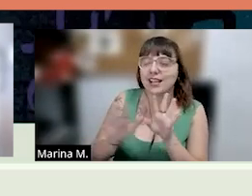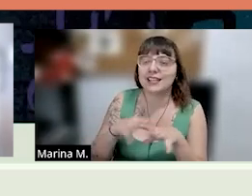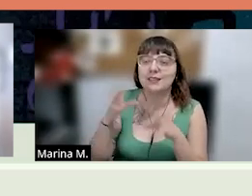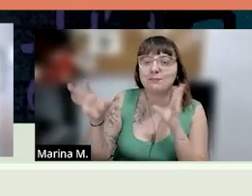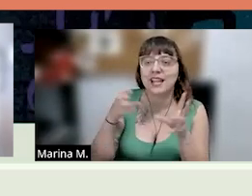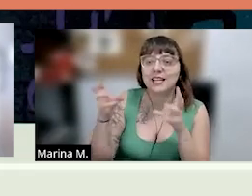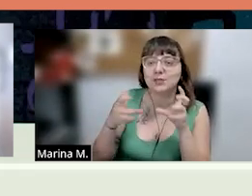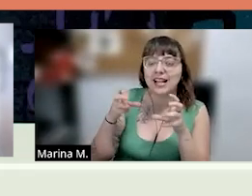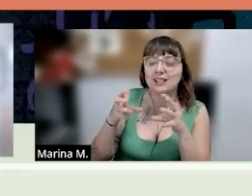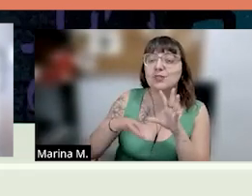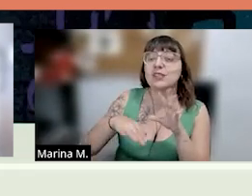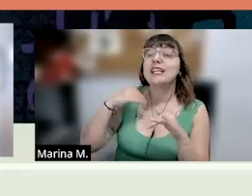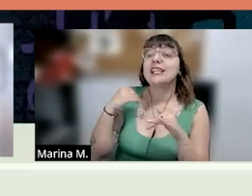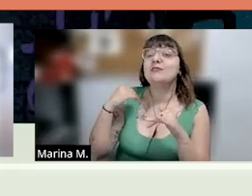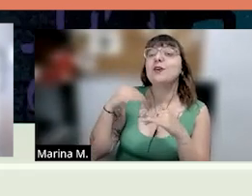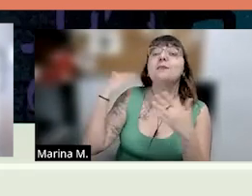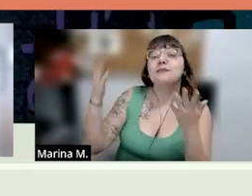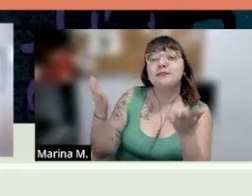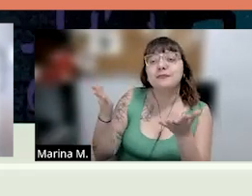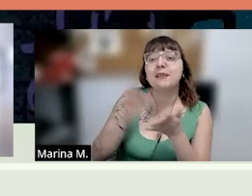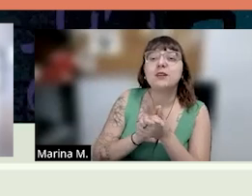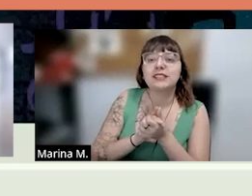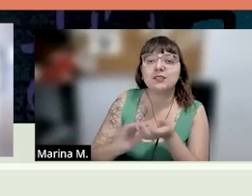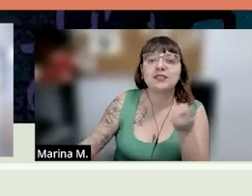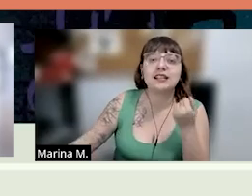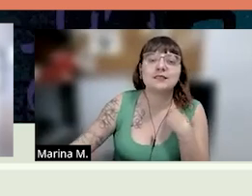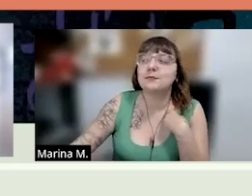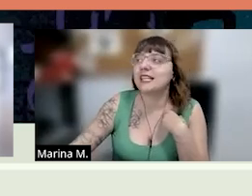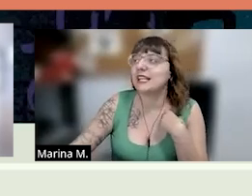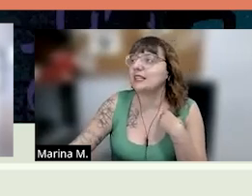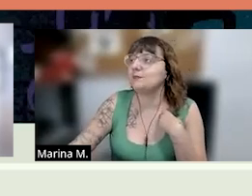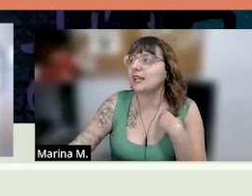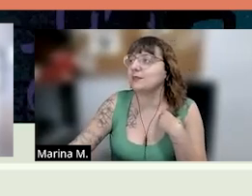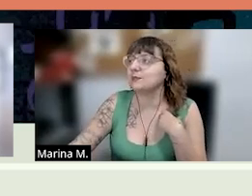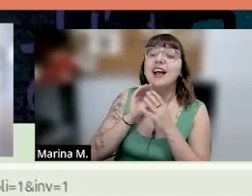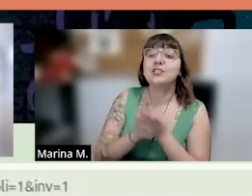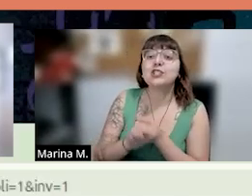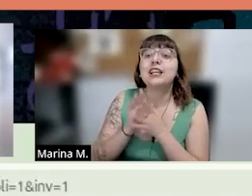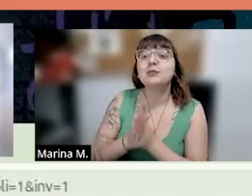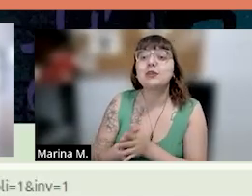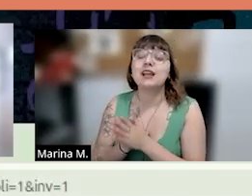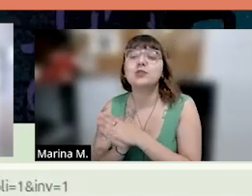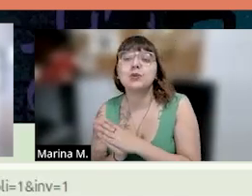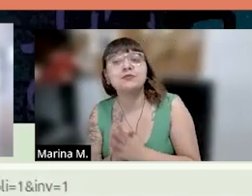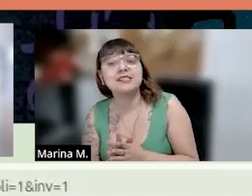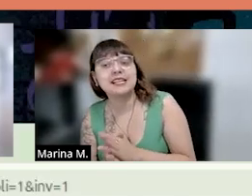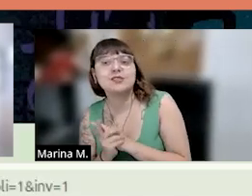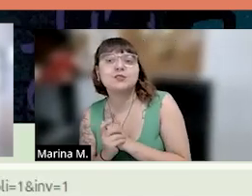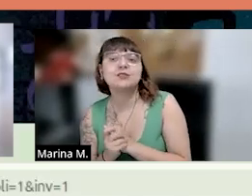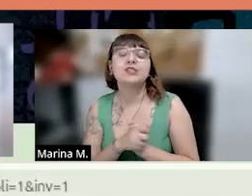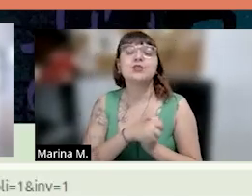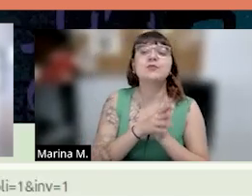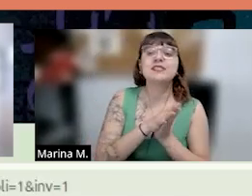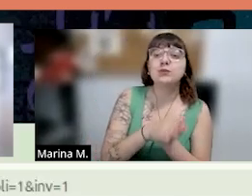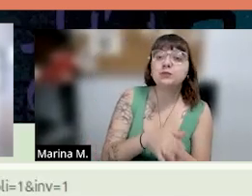está aqui pegando os dados e vou pegar os dados da BD também. A gente tem tutoriais de como fazer